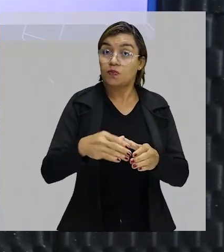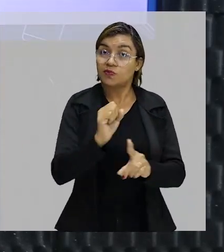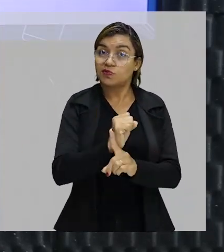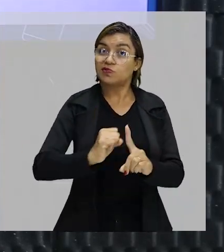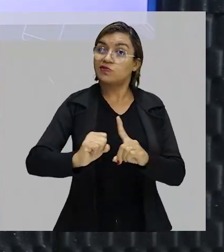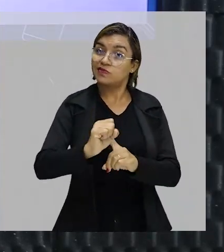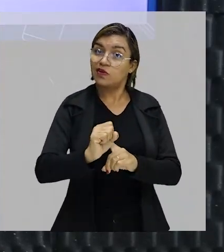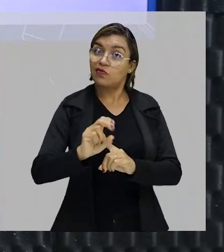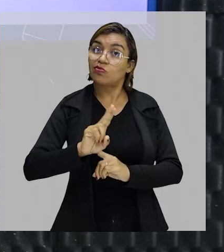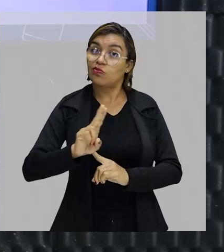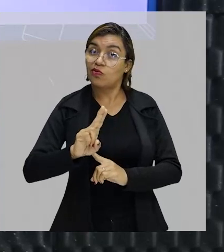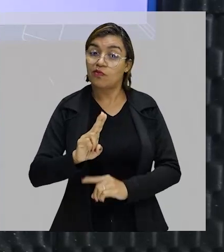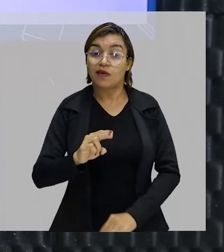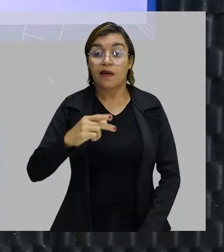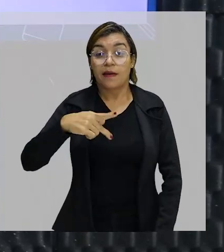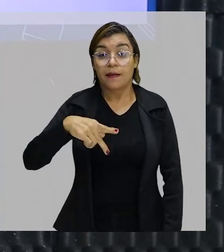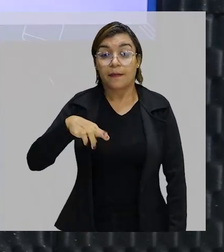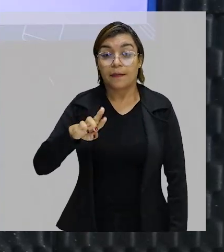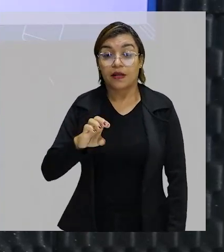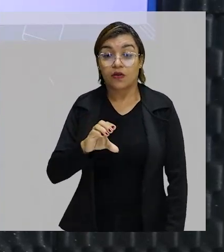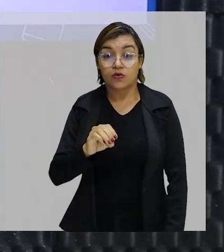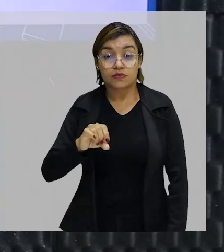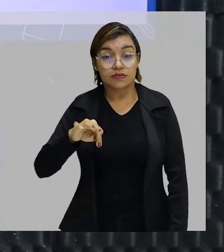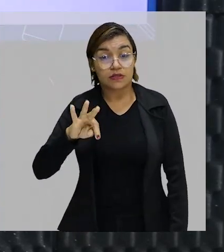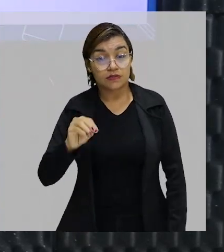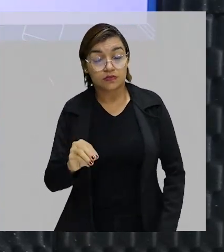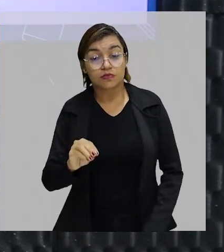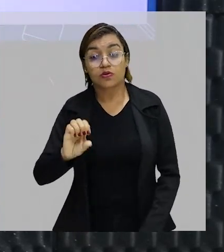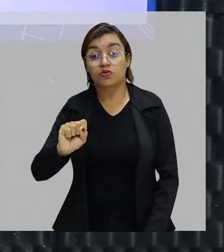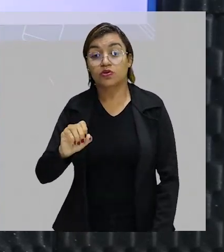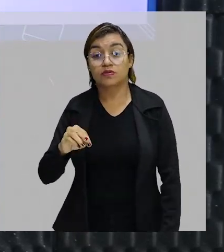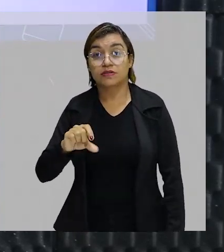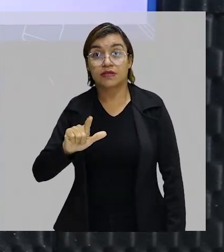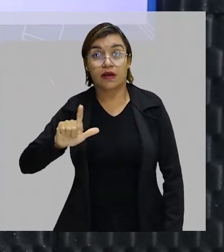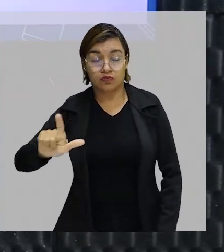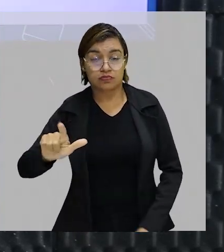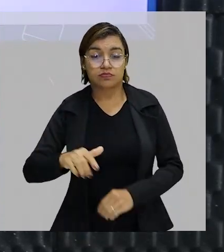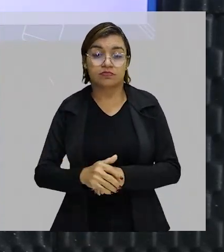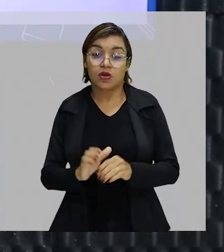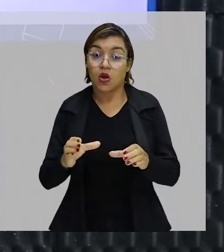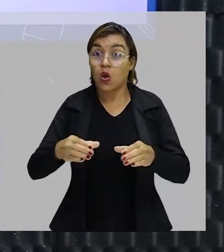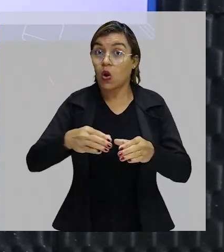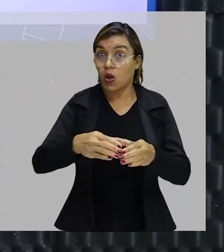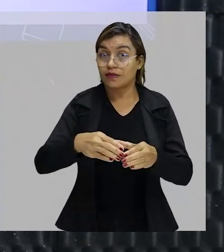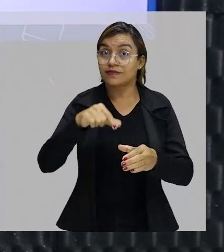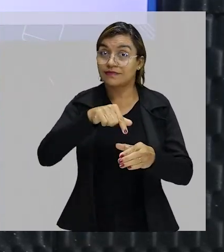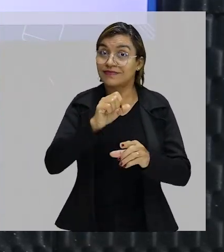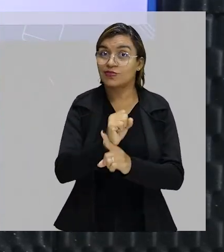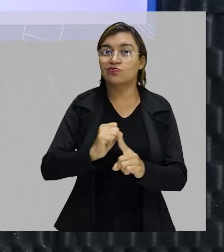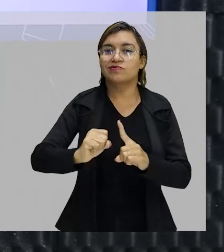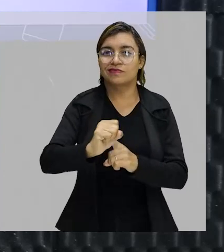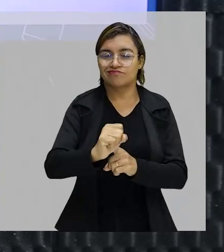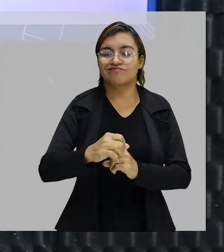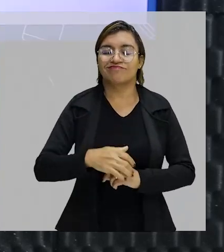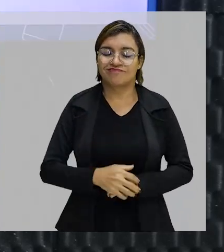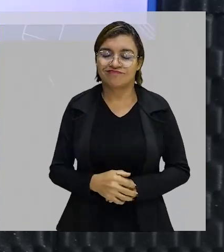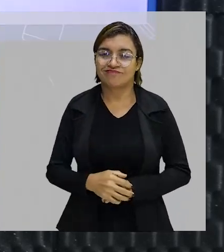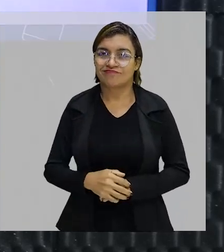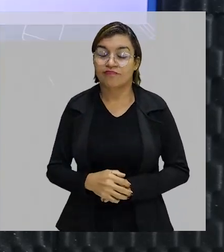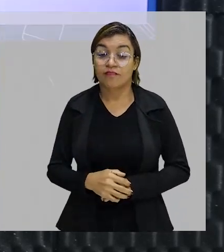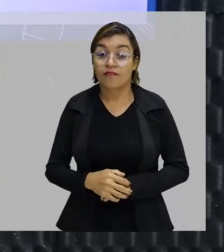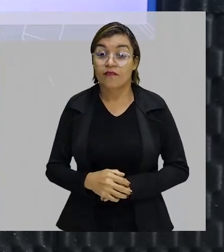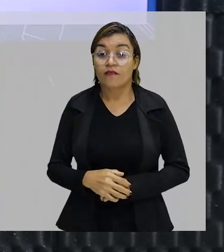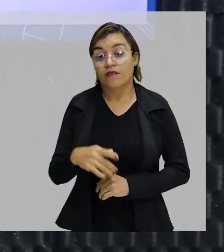nome preconceito social. Então olha só, preconceito social, classe social. Ou